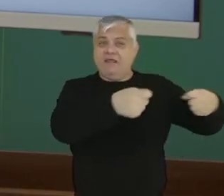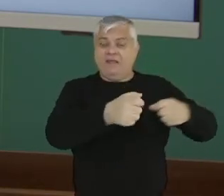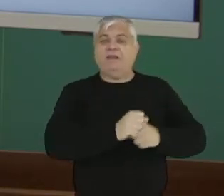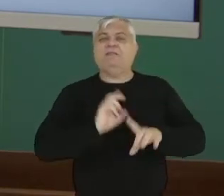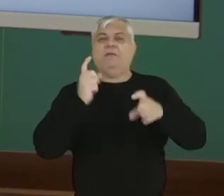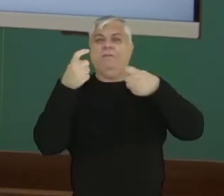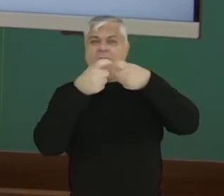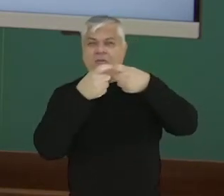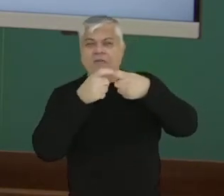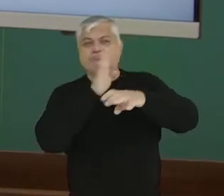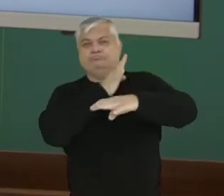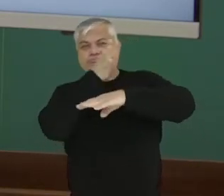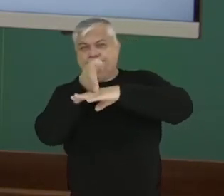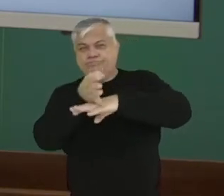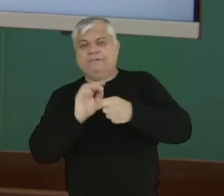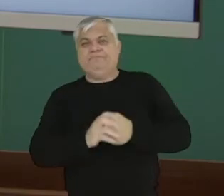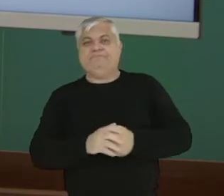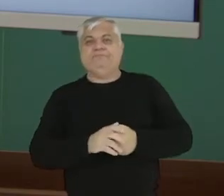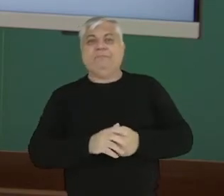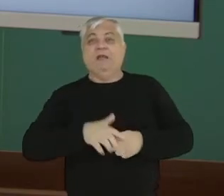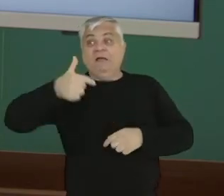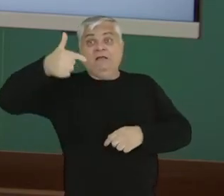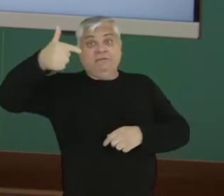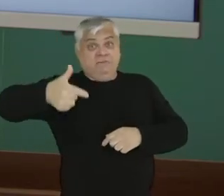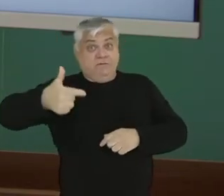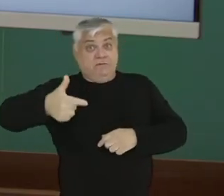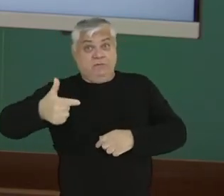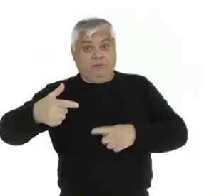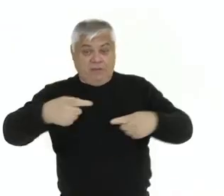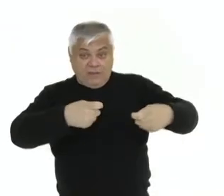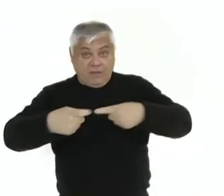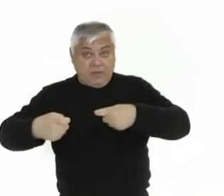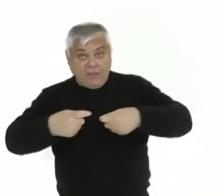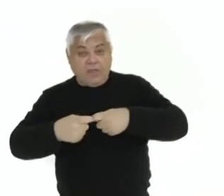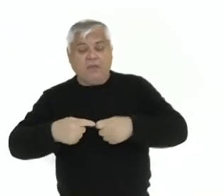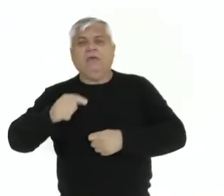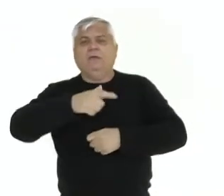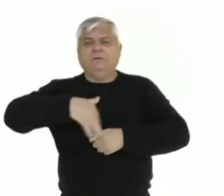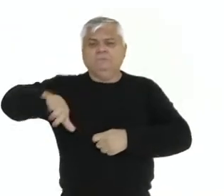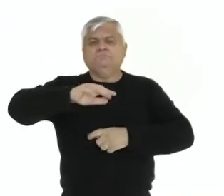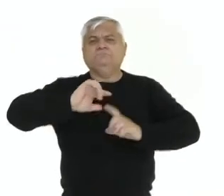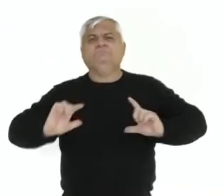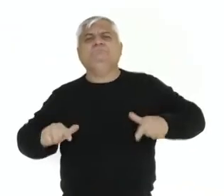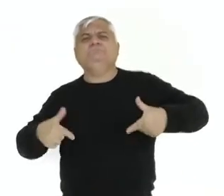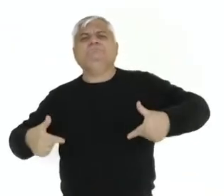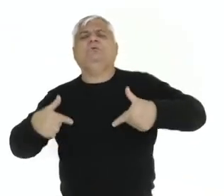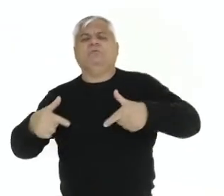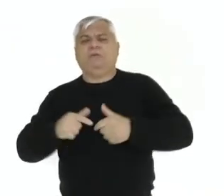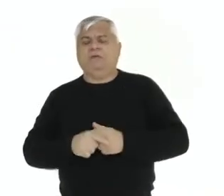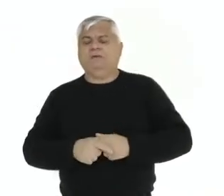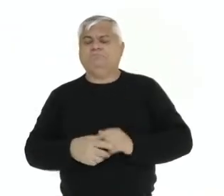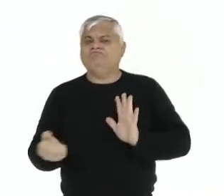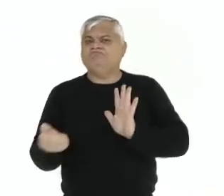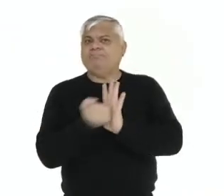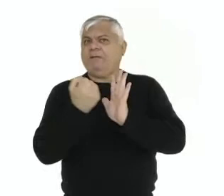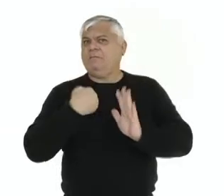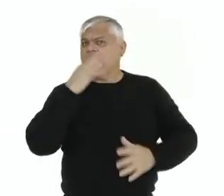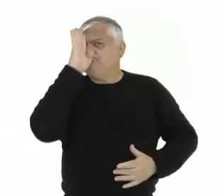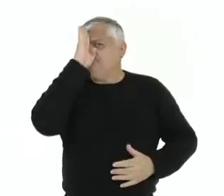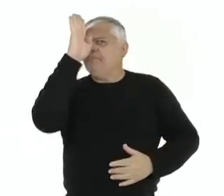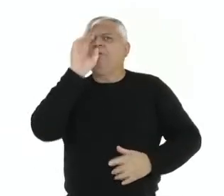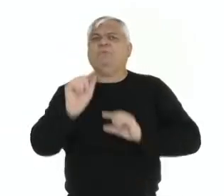médicos do Exército. Na Segunda Guerra Mundial, a nossa atuação foi marcante na Segunda